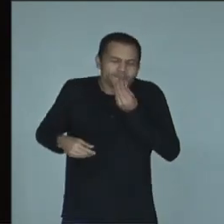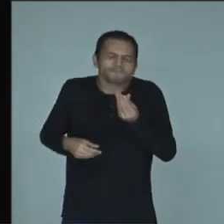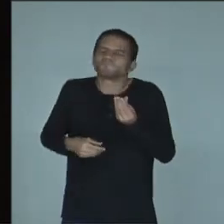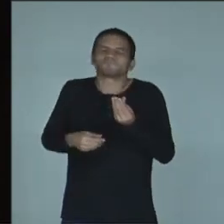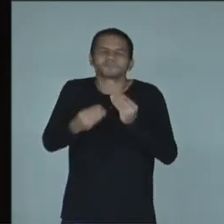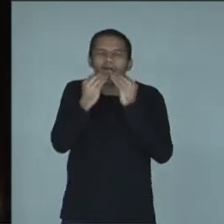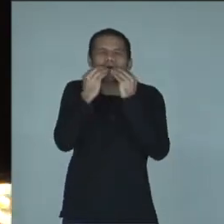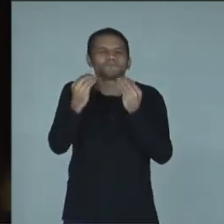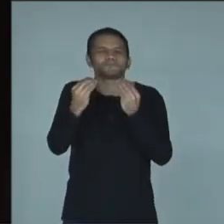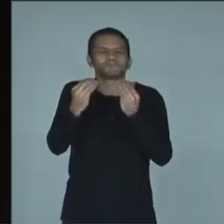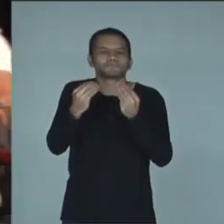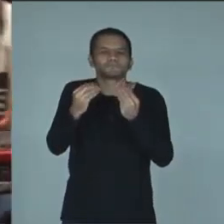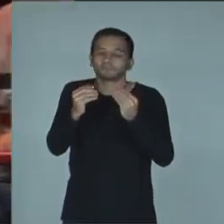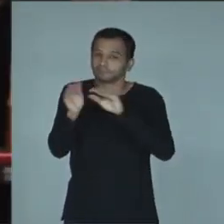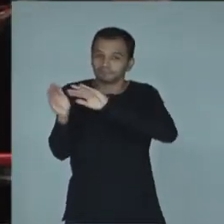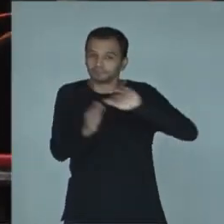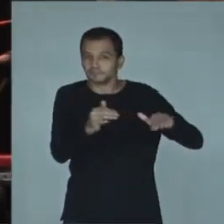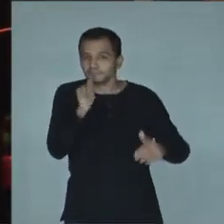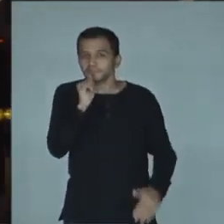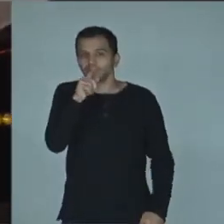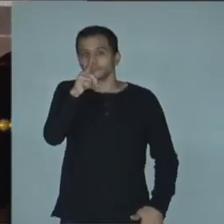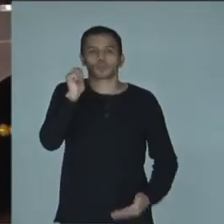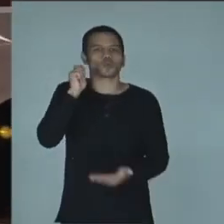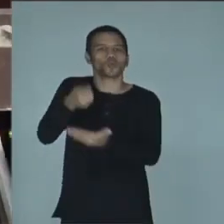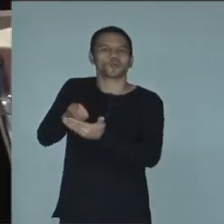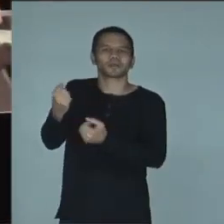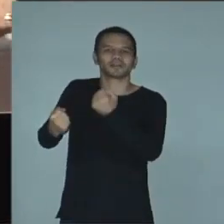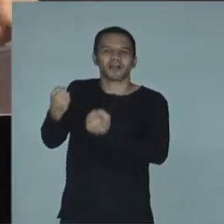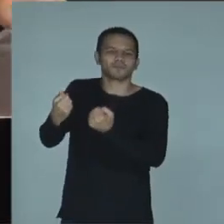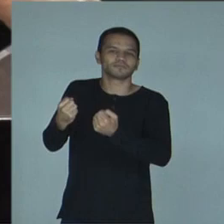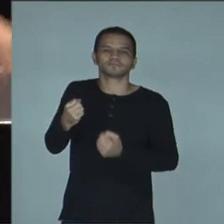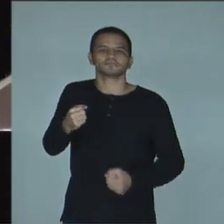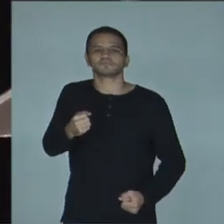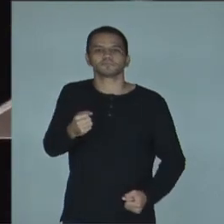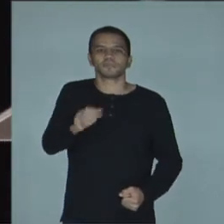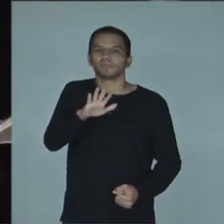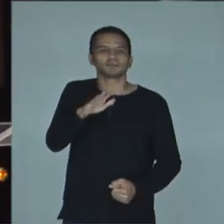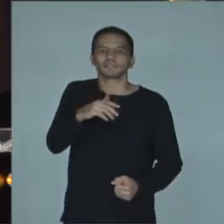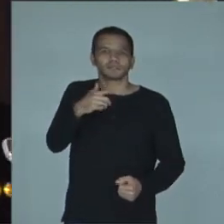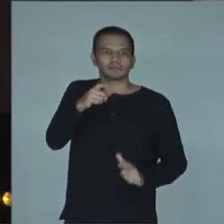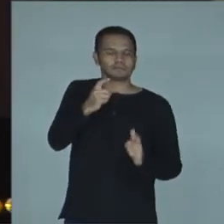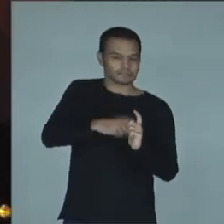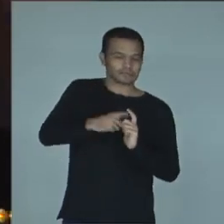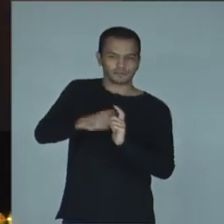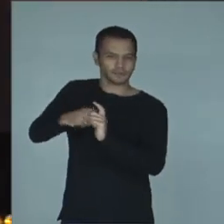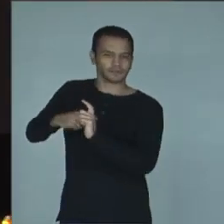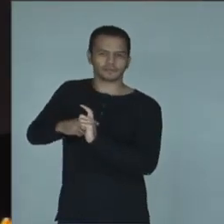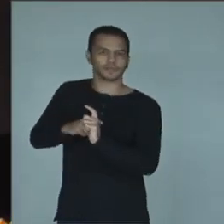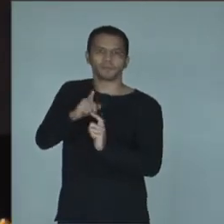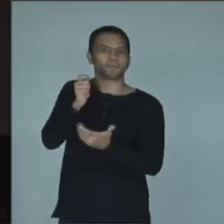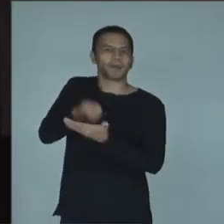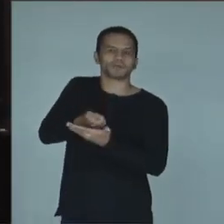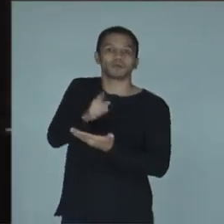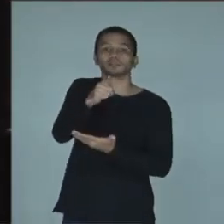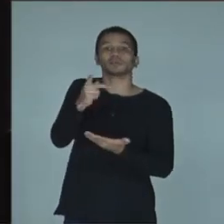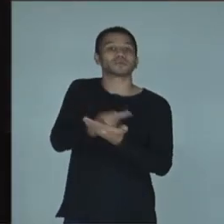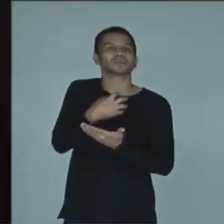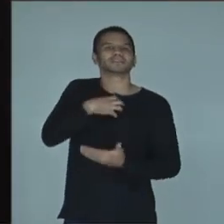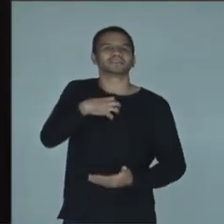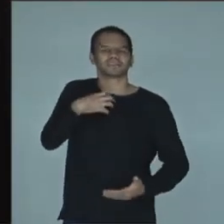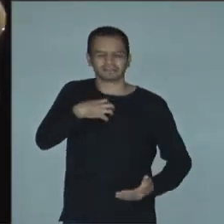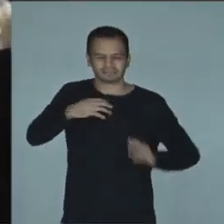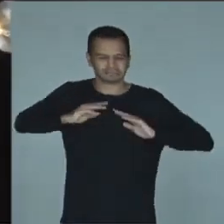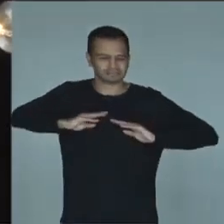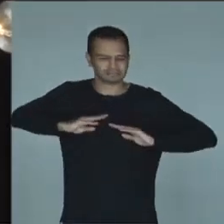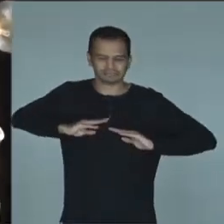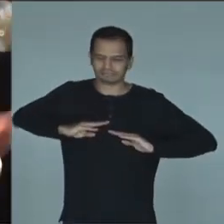E aí você comprou um carro Oi e aí você não pagou aí você tá frustrado é cheio